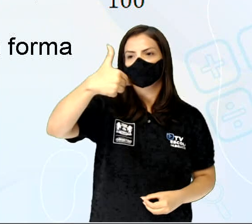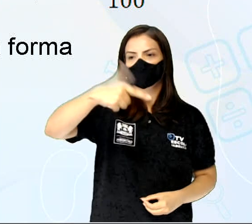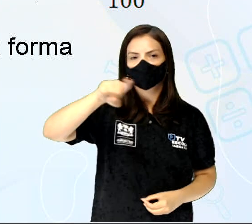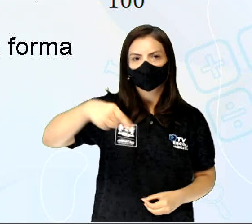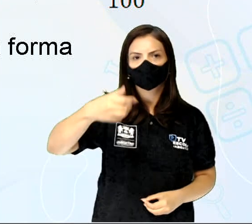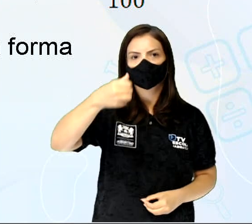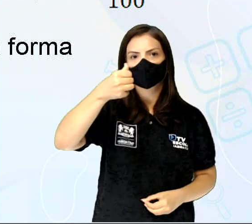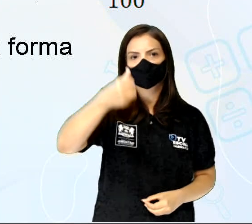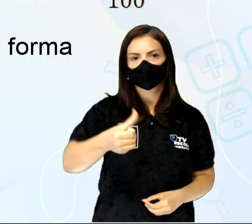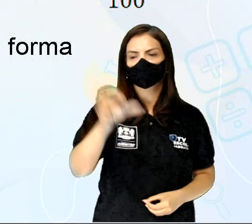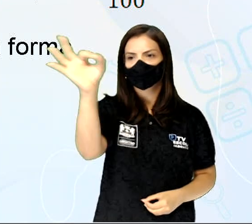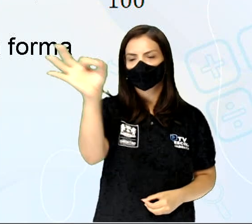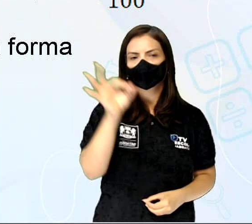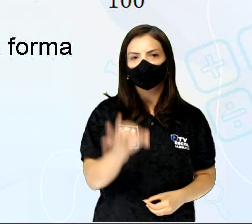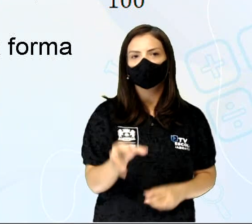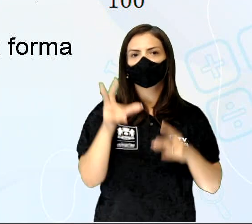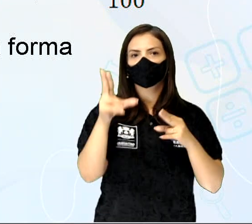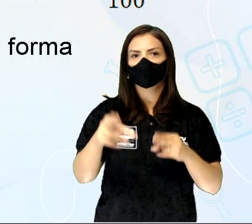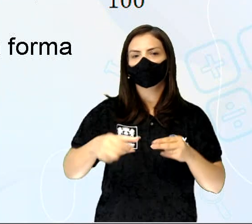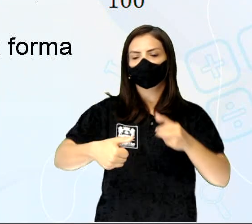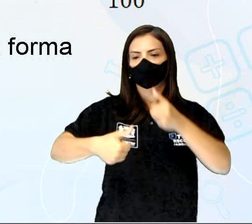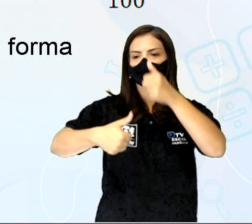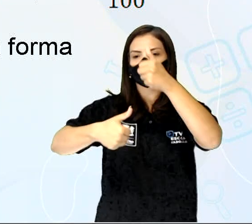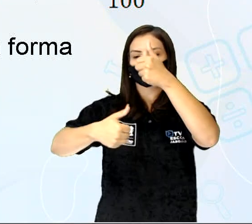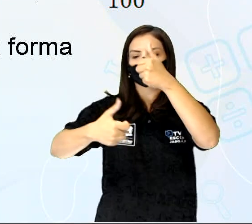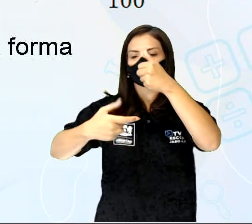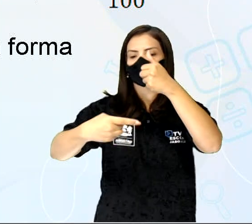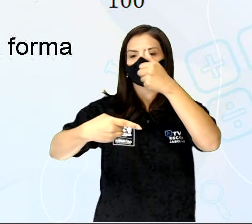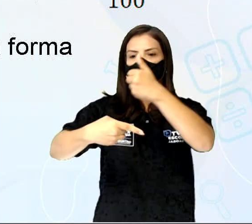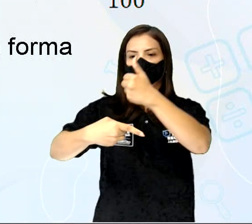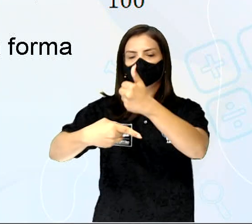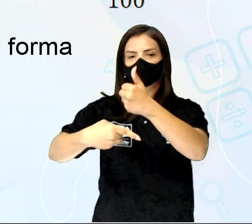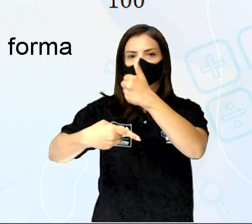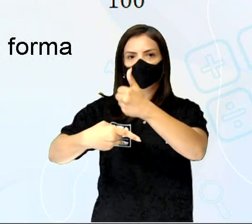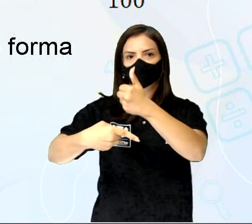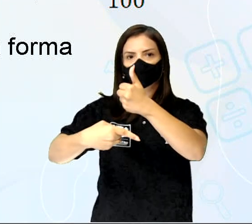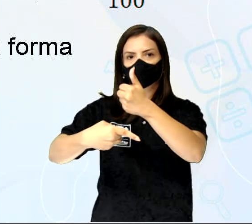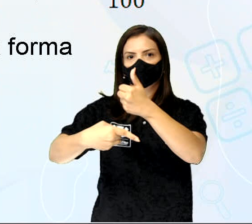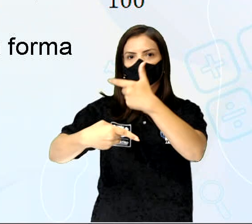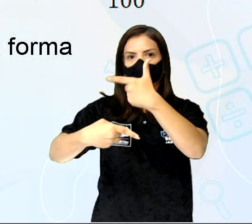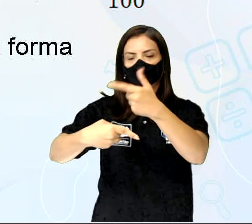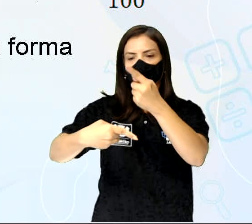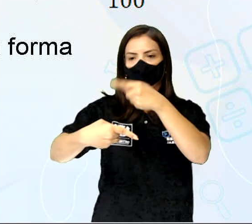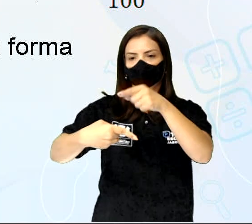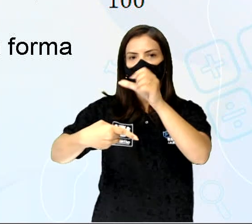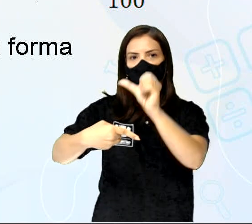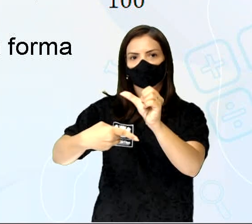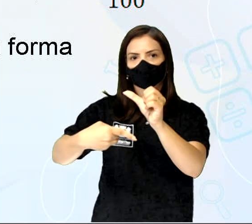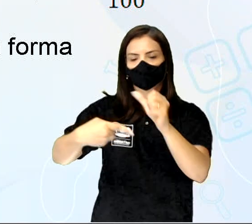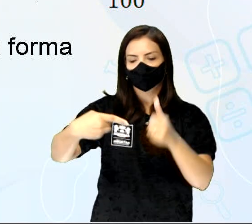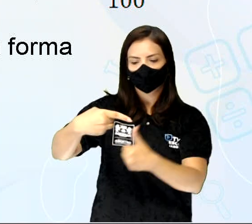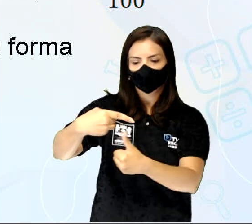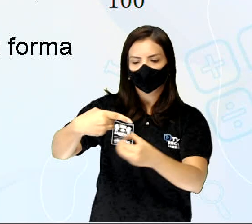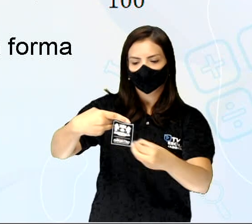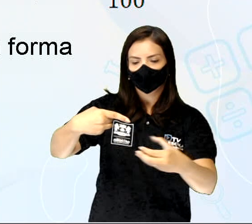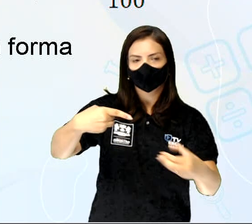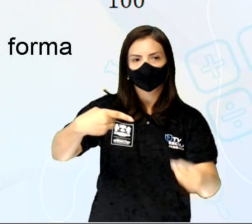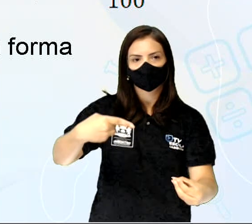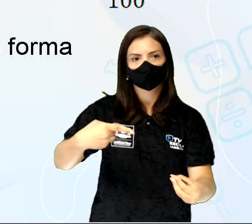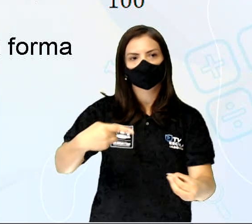100. Podemos também representar essas frações, essas porcentagens, com números decimais, na forma decimal,